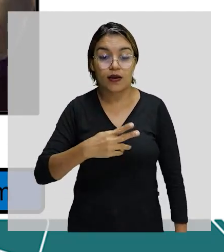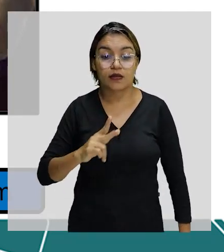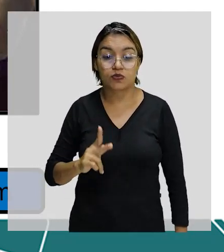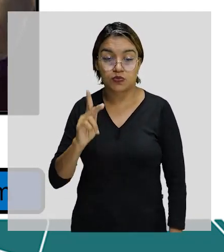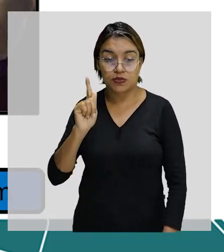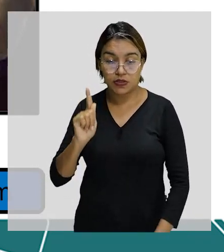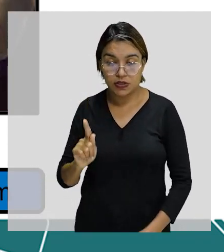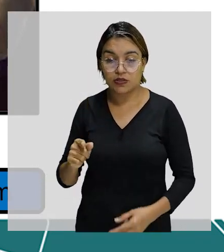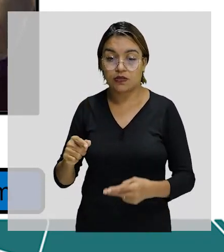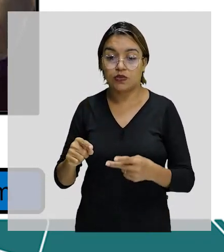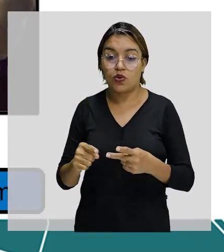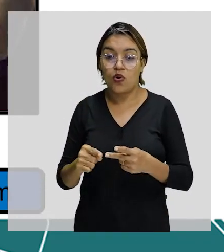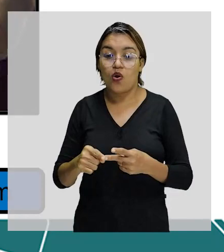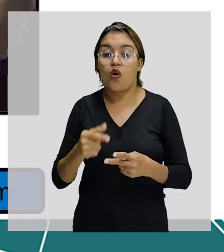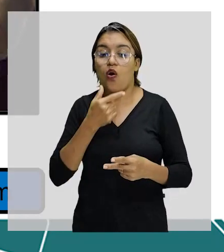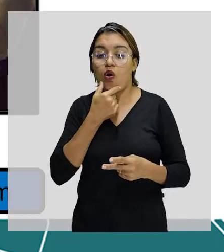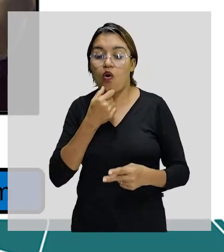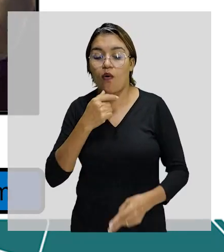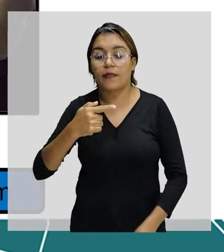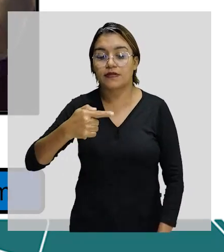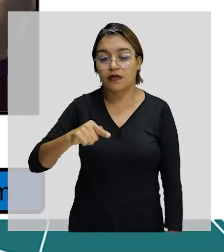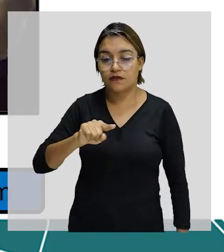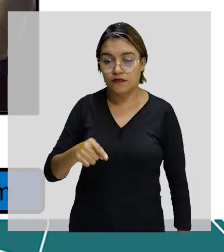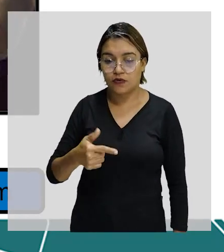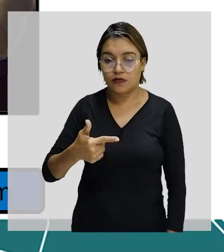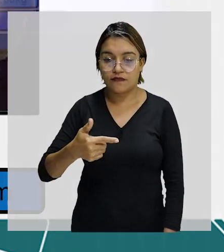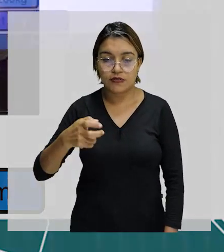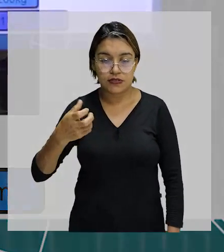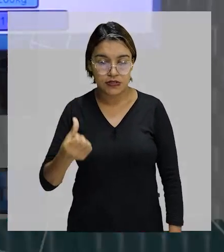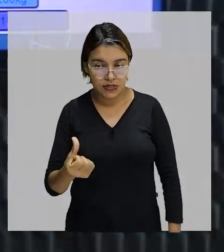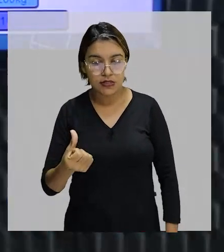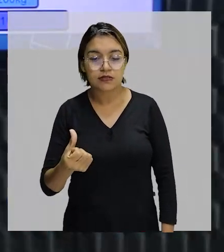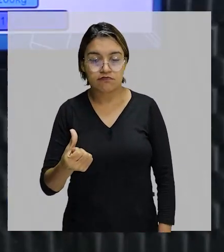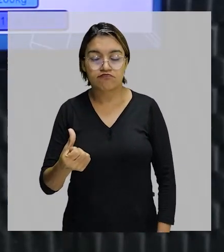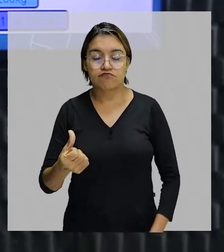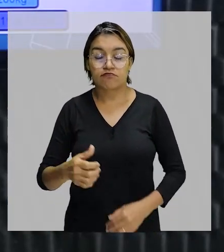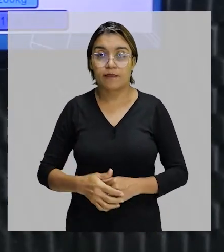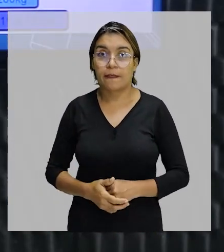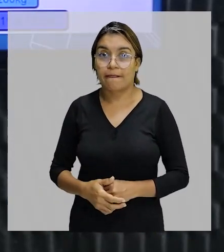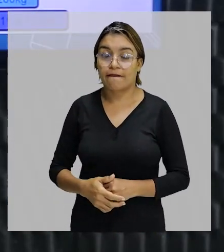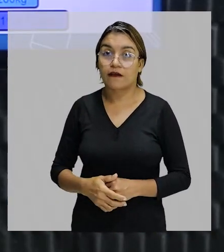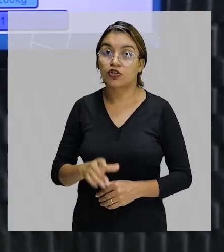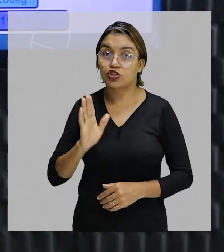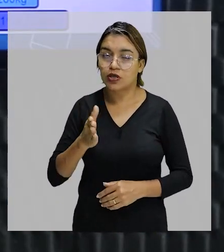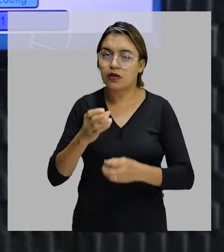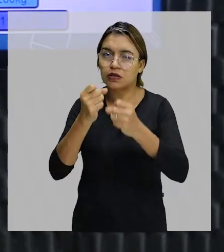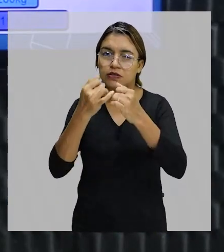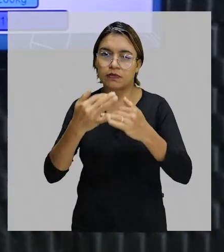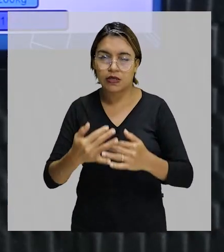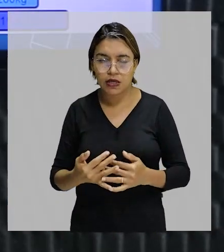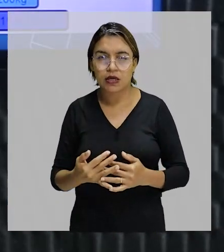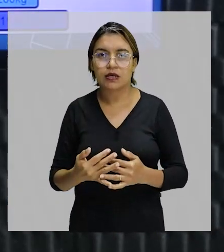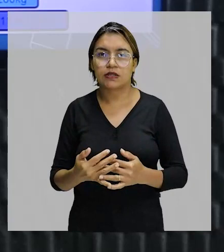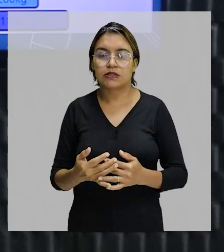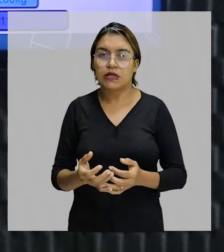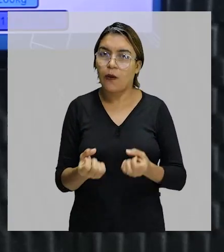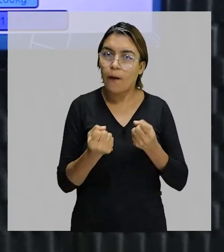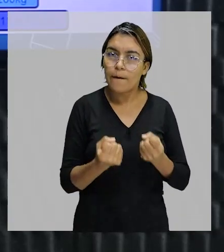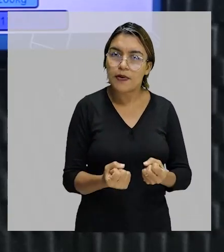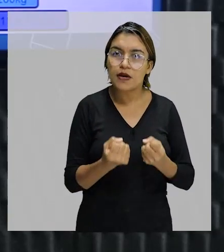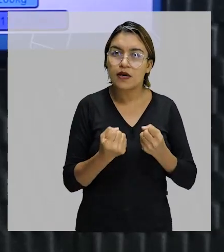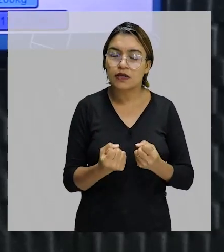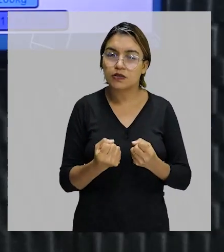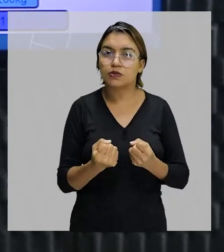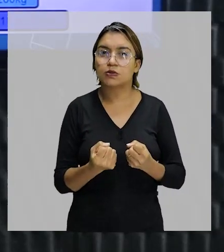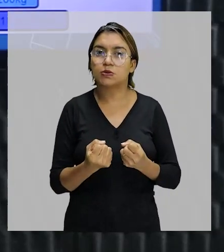tem 7,260 kg. Já dei aula para vocês de atletismo adaptado e vocês vão vendo que esses pesos, essas referências em relação